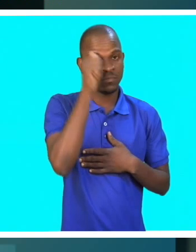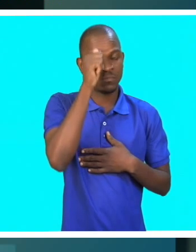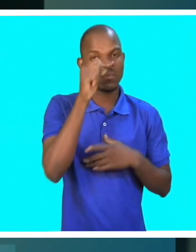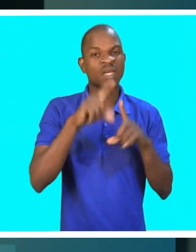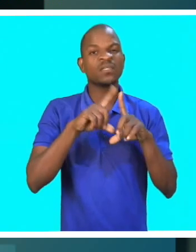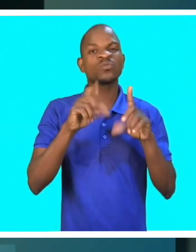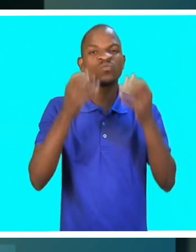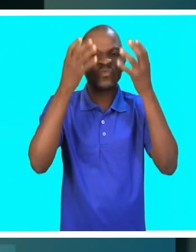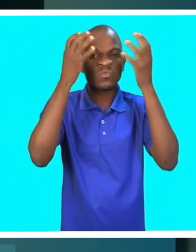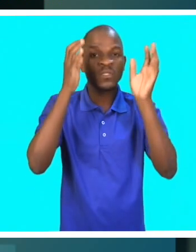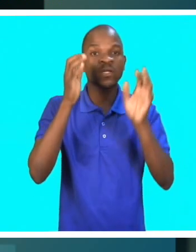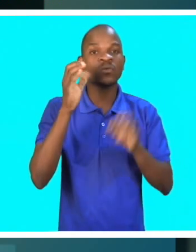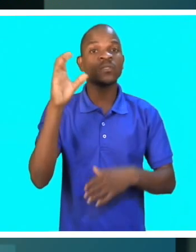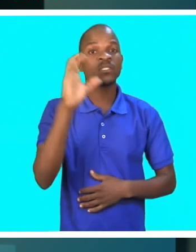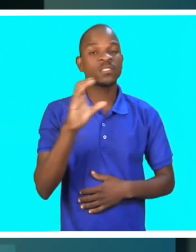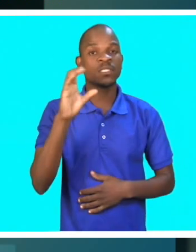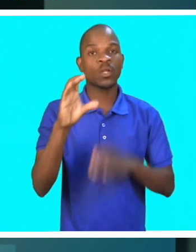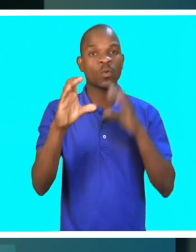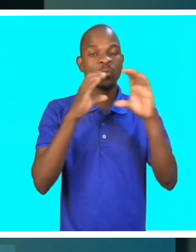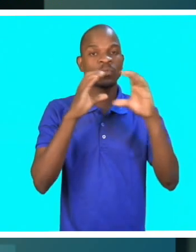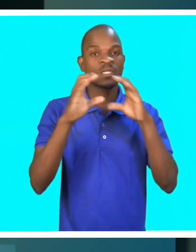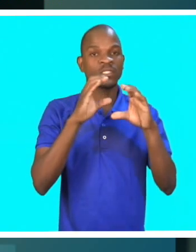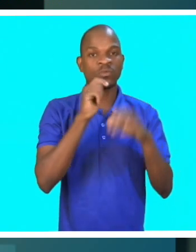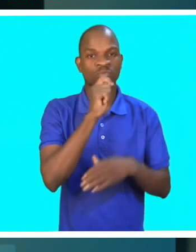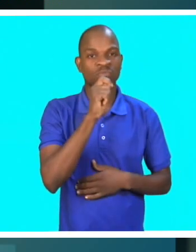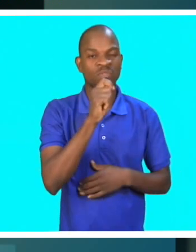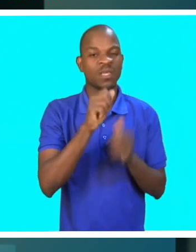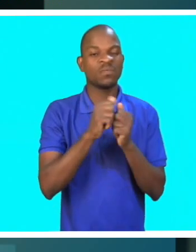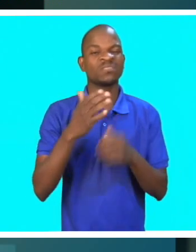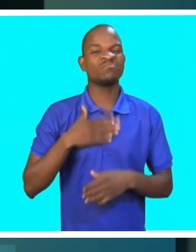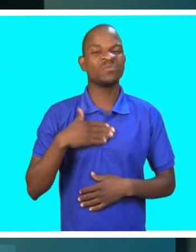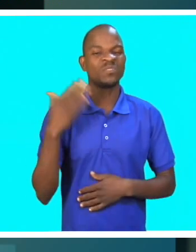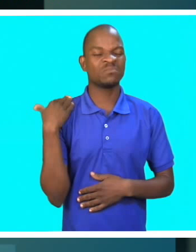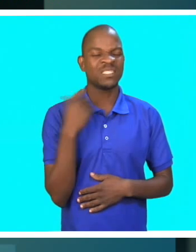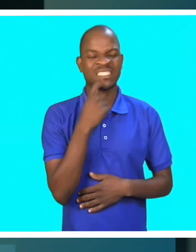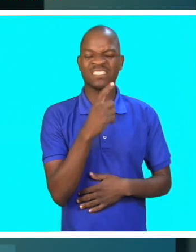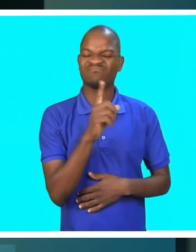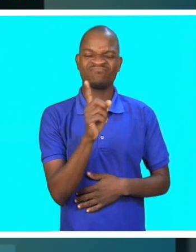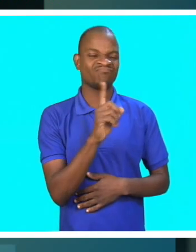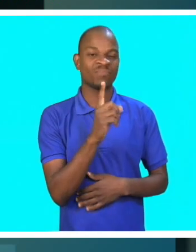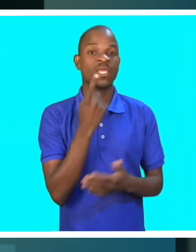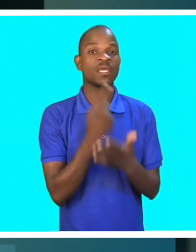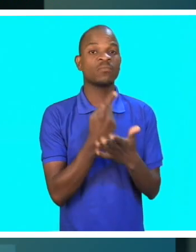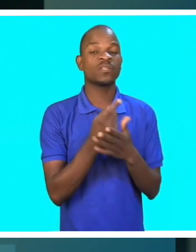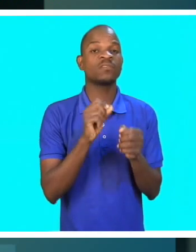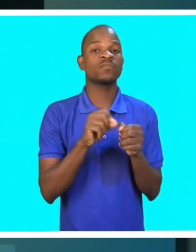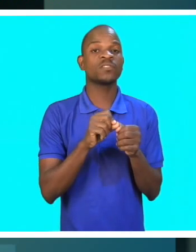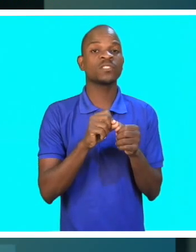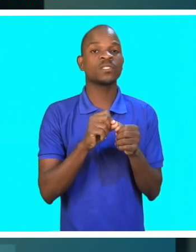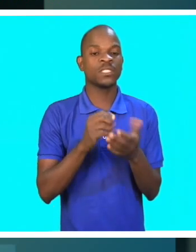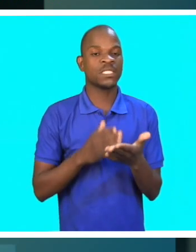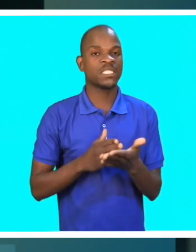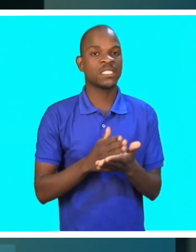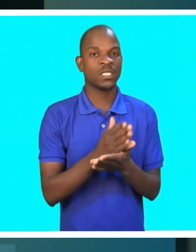licenciatura em Ciência de Comunicação, meu irmão disse-me que, olha, por que tu não fazes direito? Jornalismo tem muito trabalho, não é?